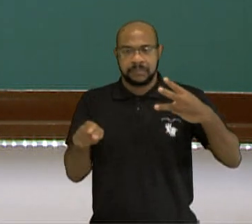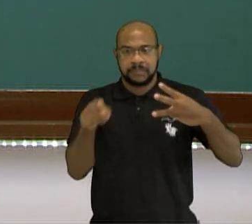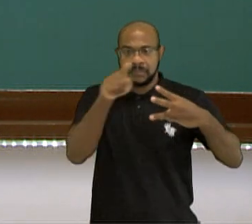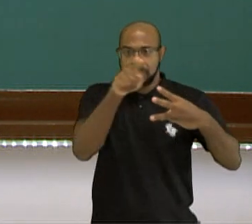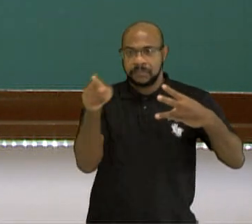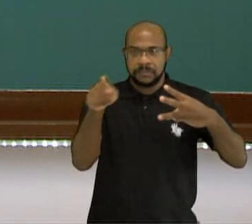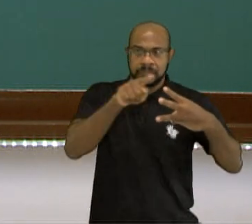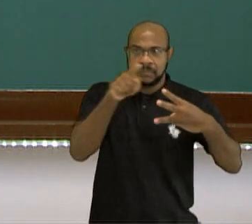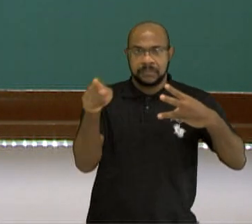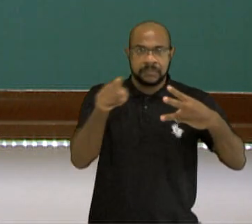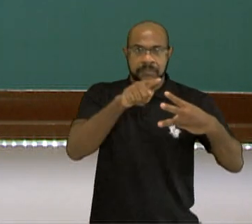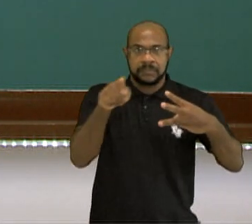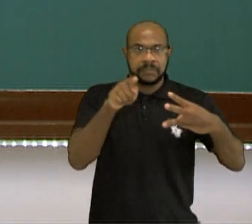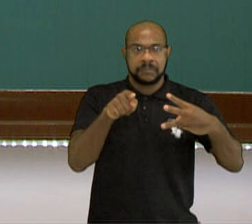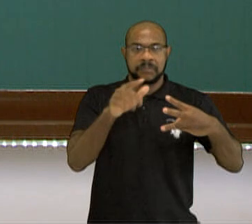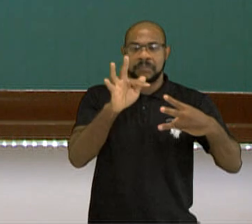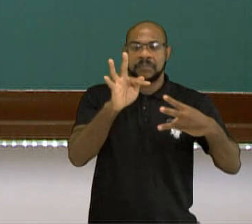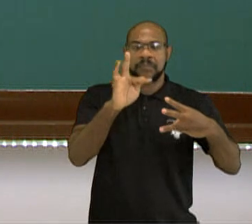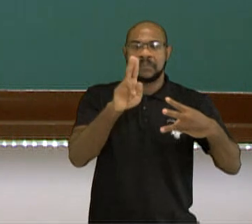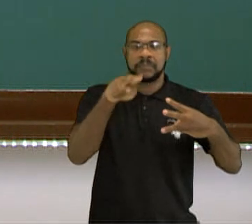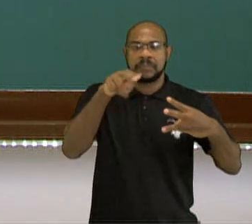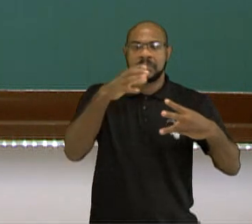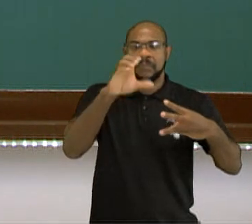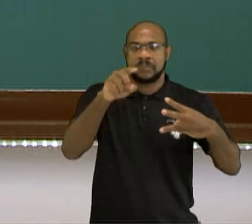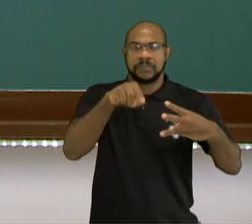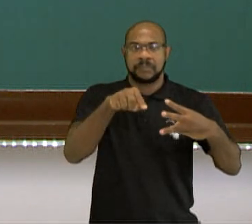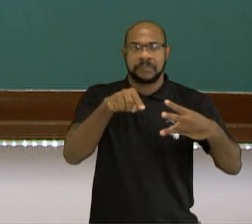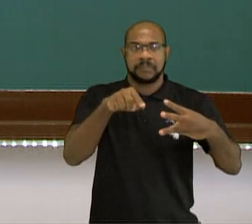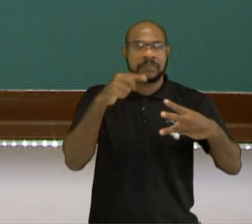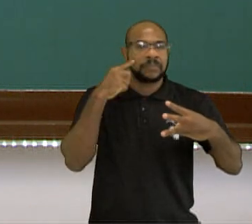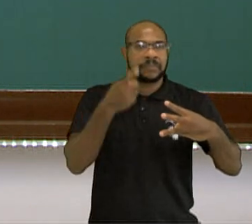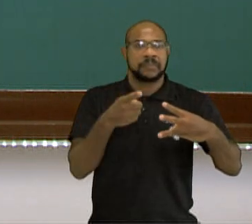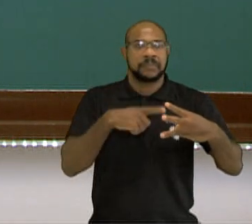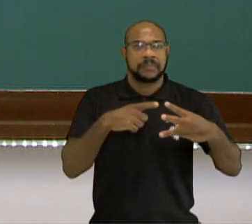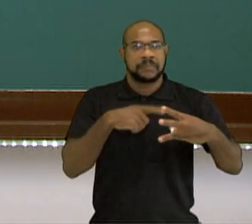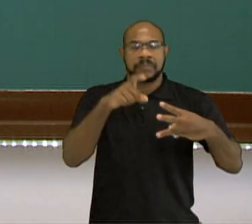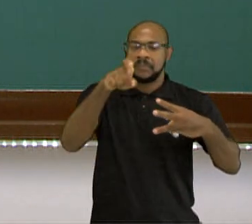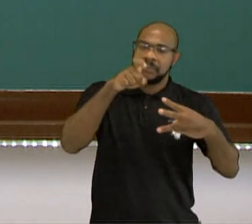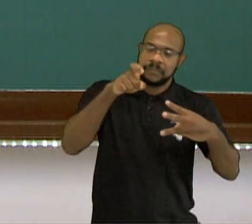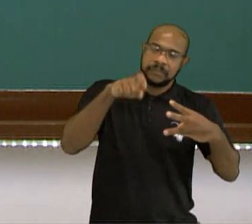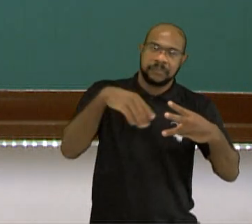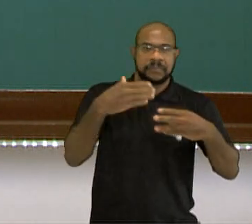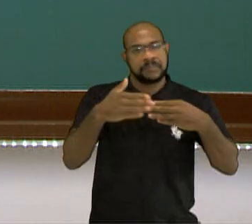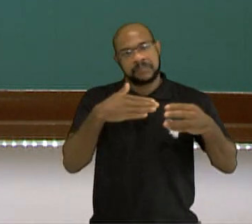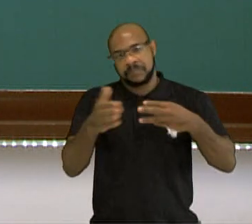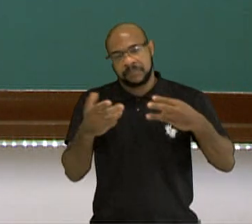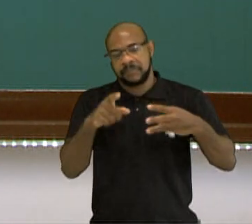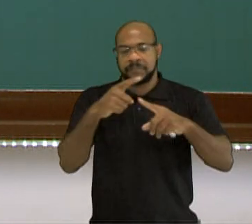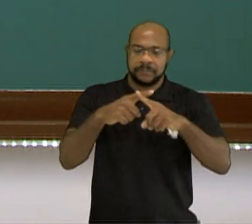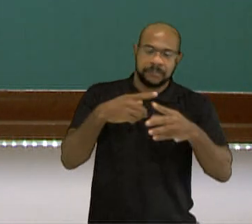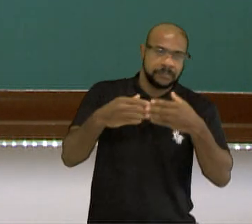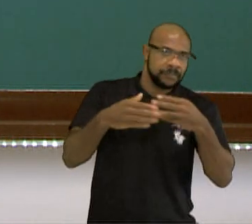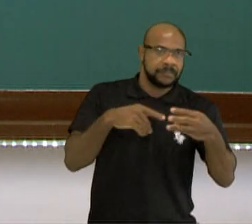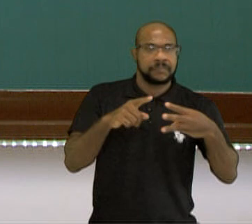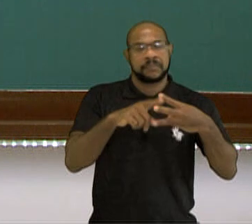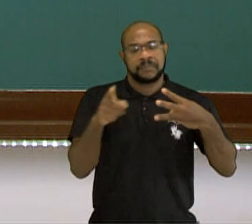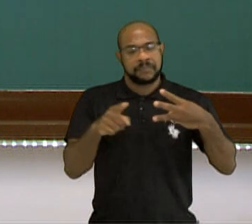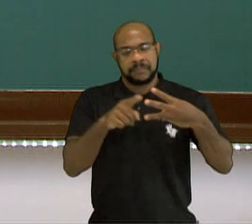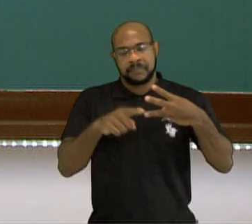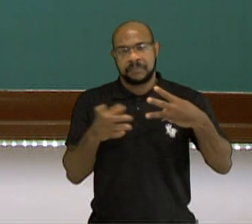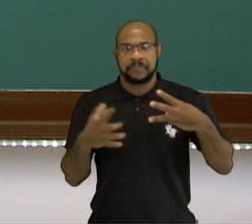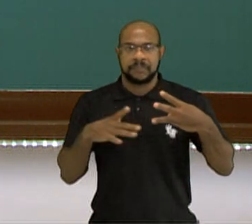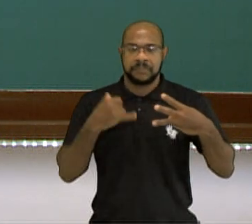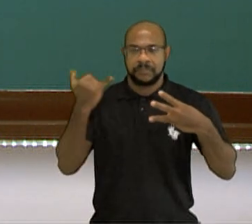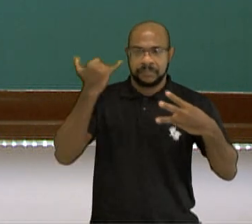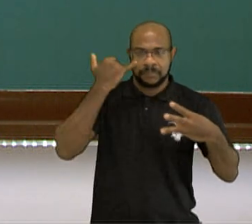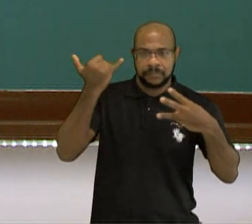função, que vai ser uma expressão matemática, ok? Vai ter um x, quadrado, mais, menos, vezes, enfim, todas as